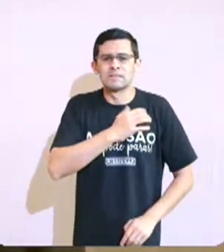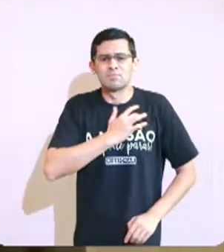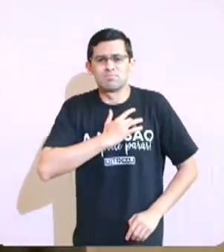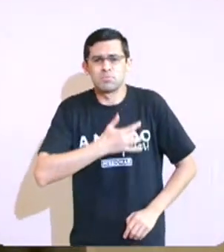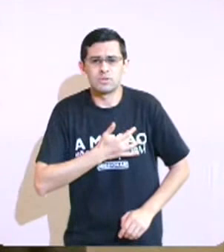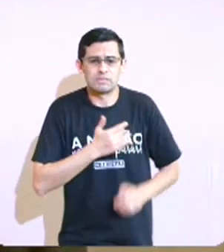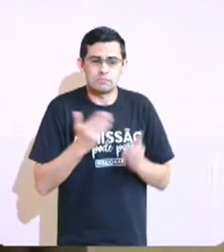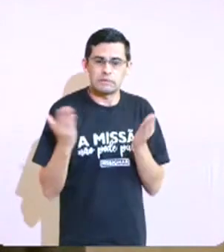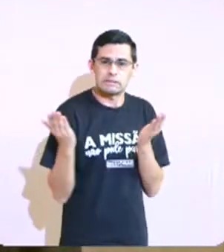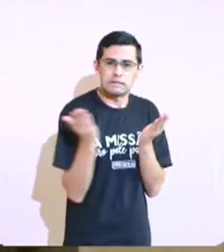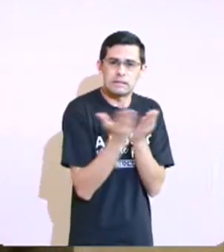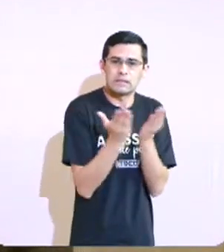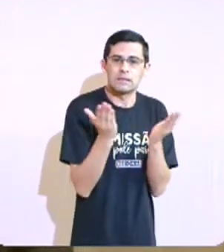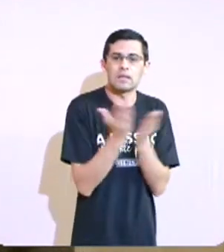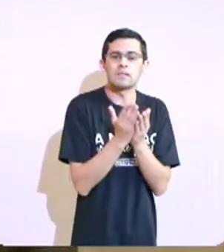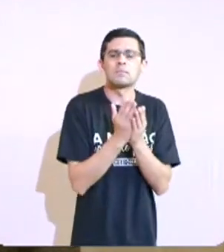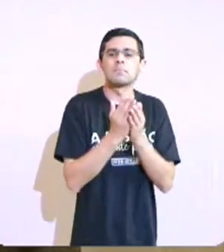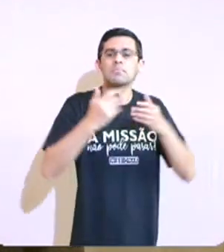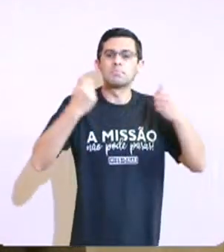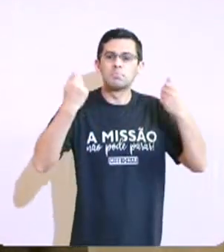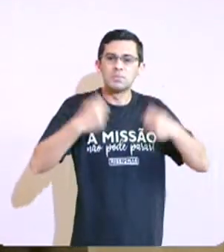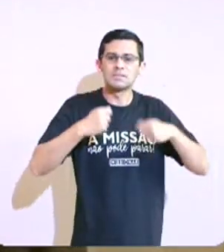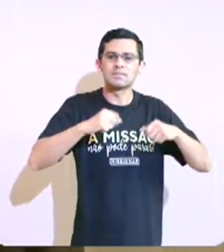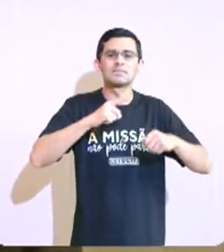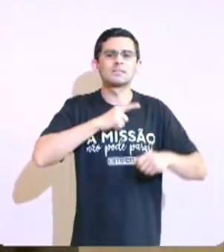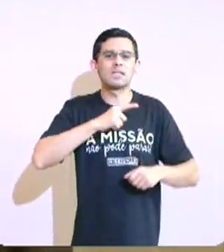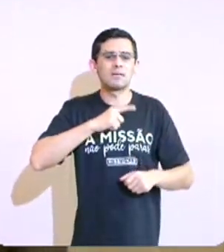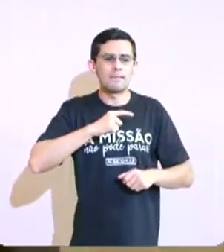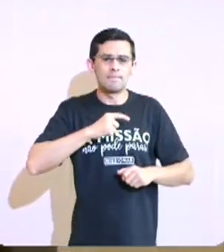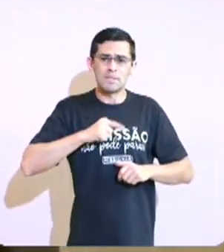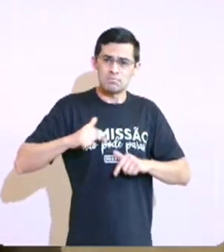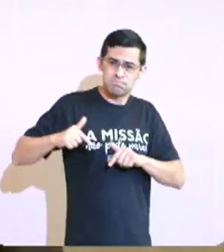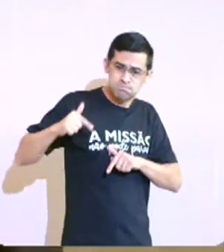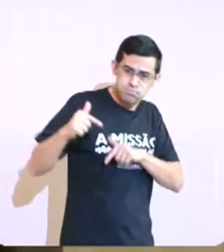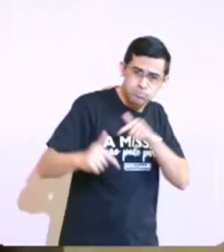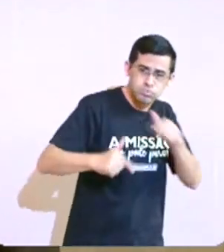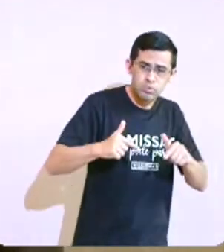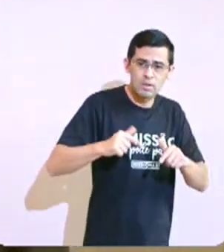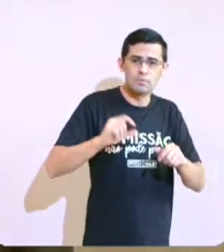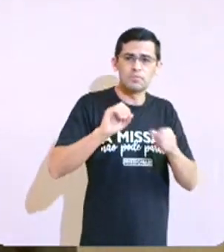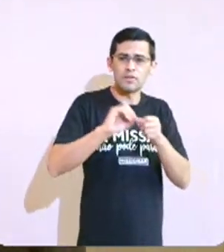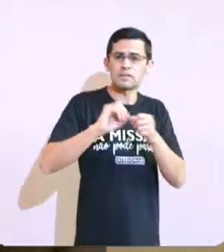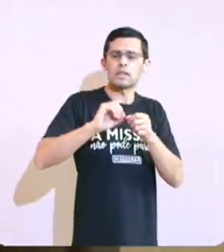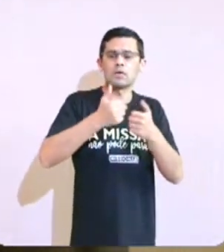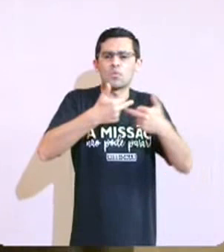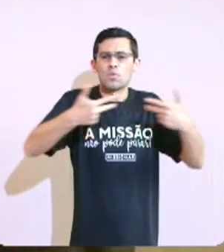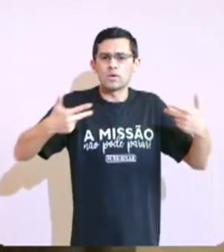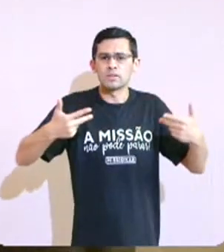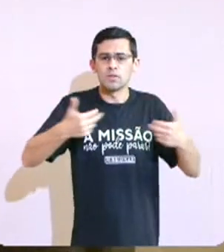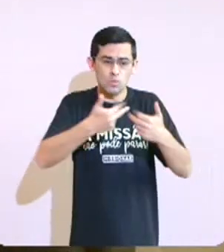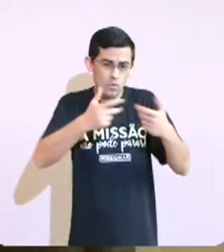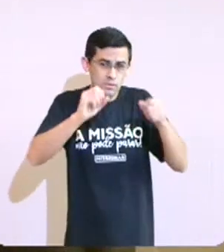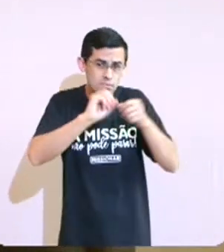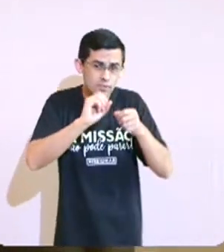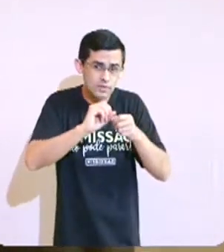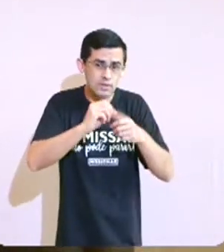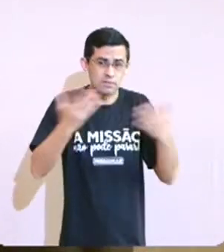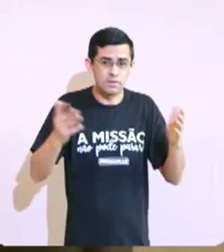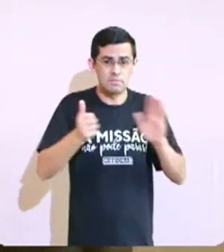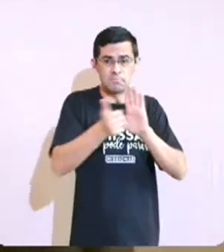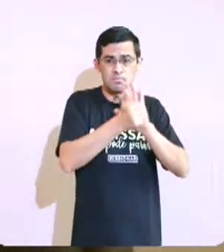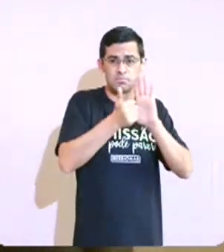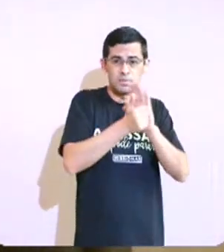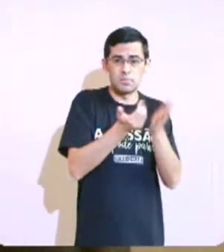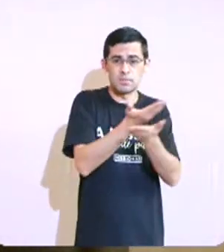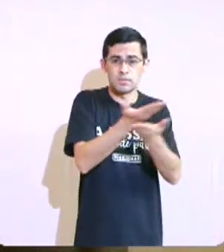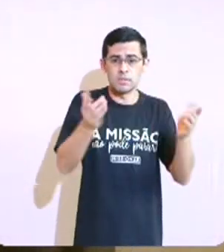cristã esplagna, existe uma ação da nossa parte. Algo tem que ser feito, PIB de